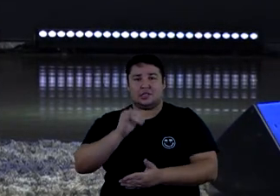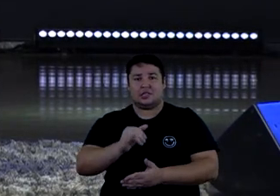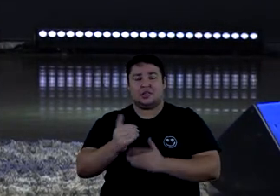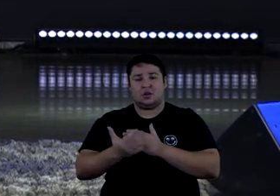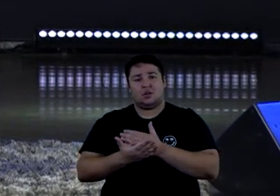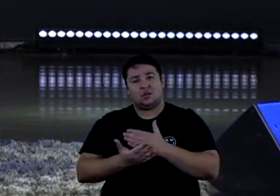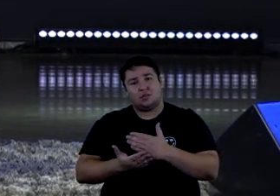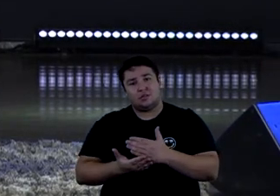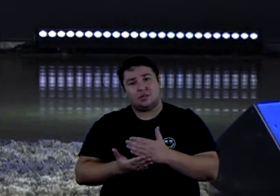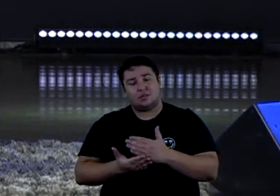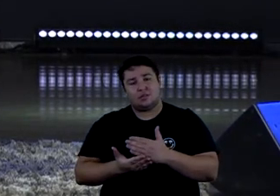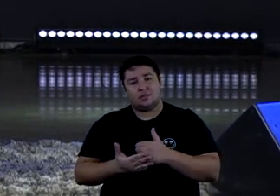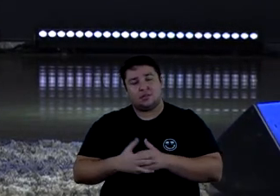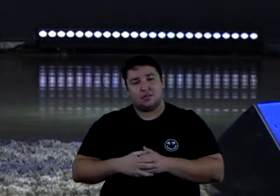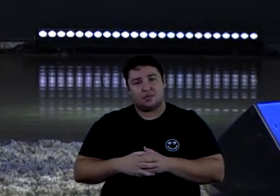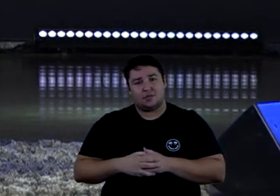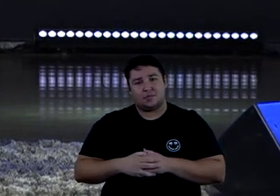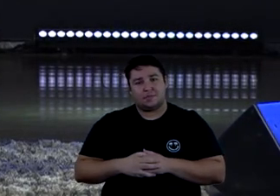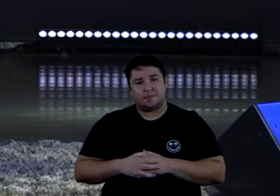começou,